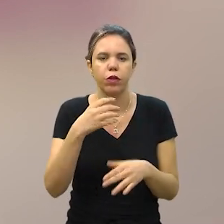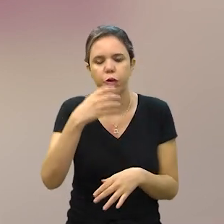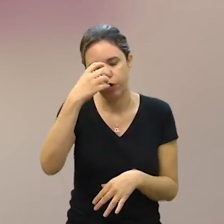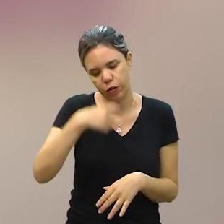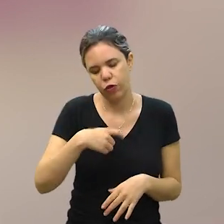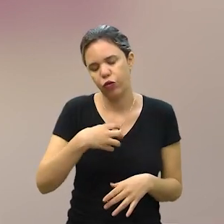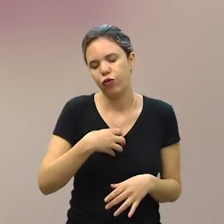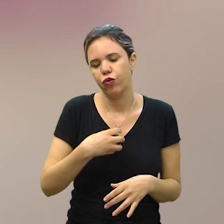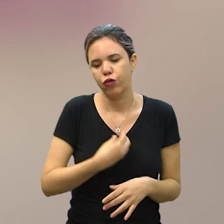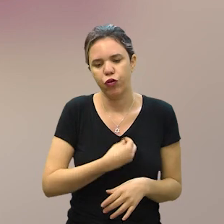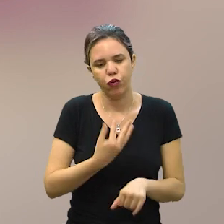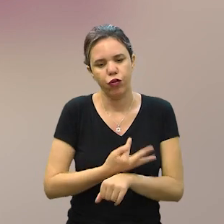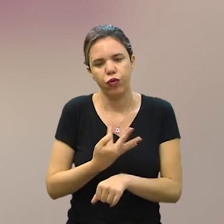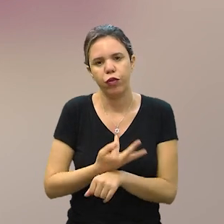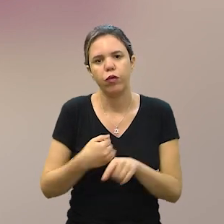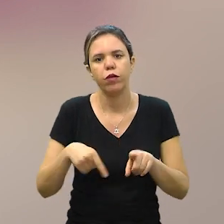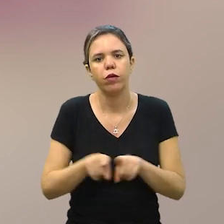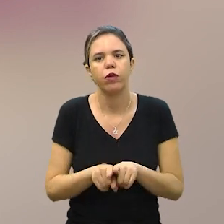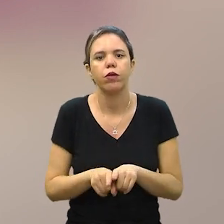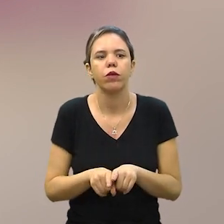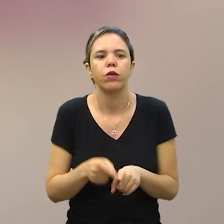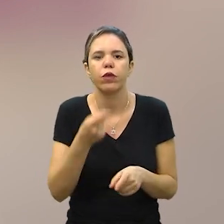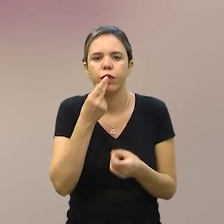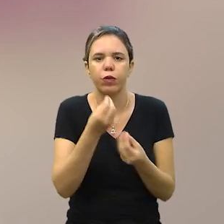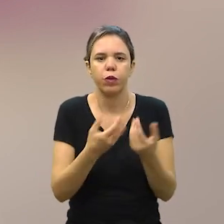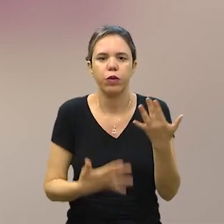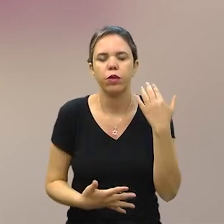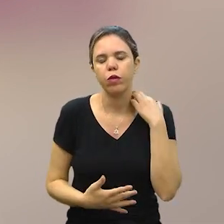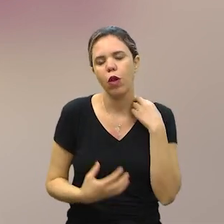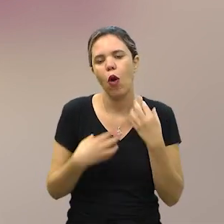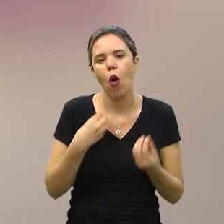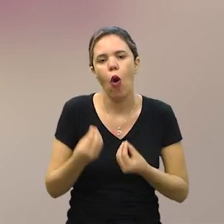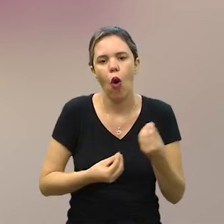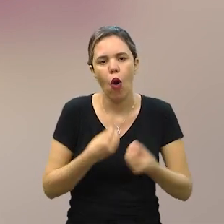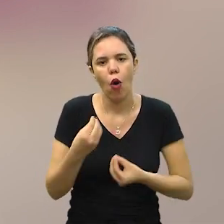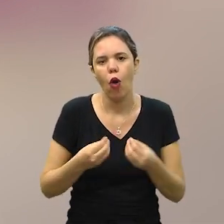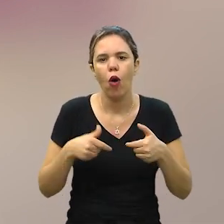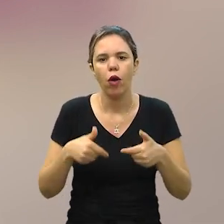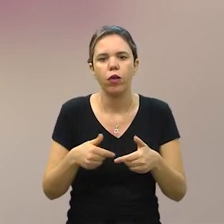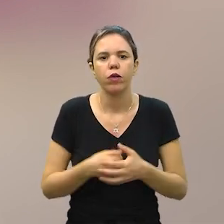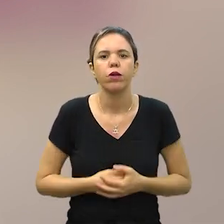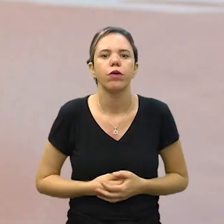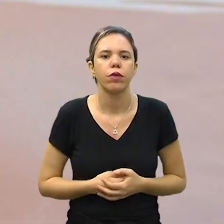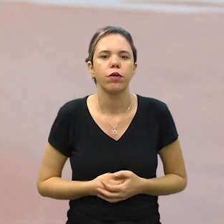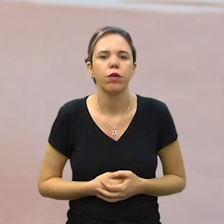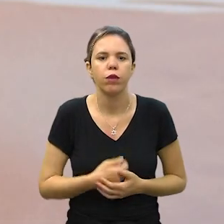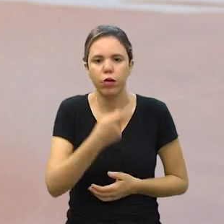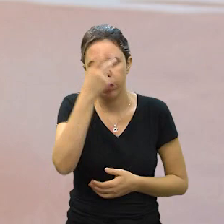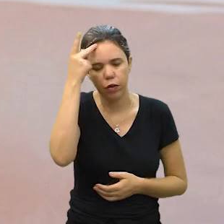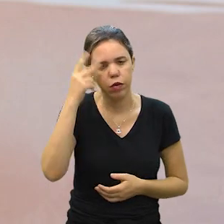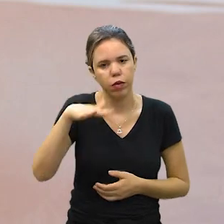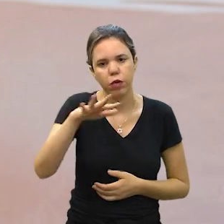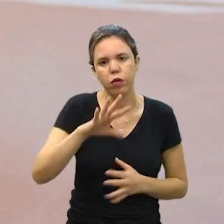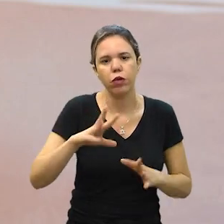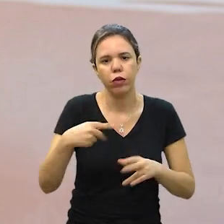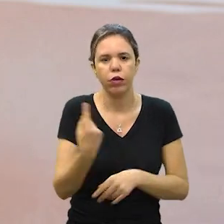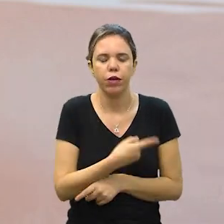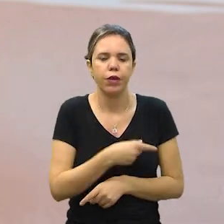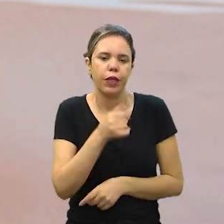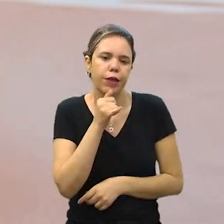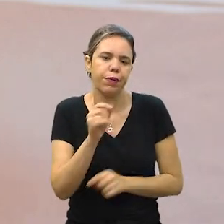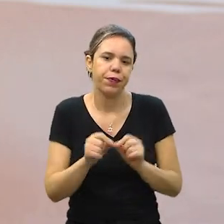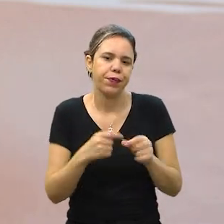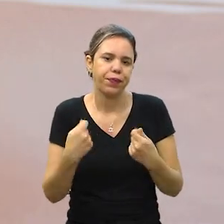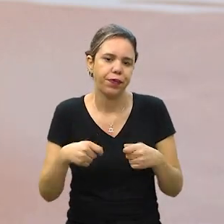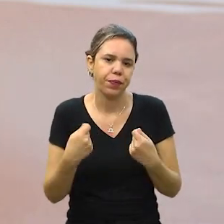dela, né? A realidade dela também fala muito da forma que ela vai reagir. E essas pessoas, assim, todos nós,